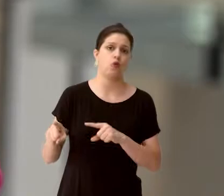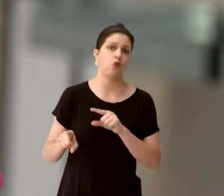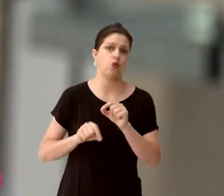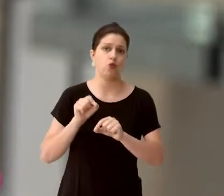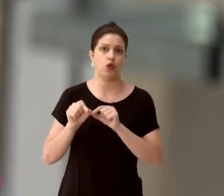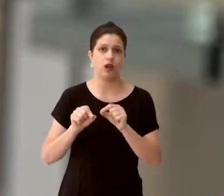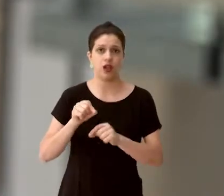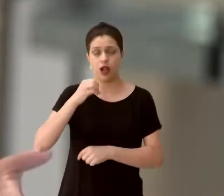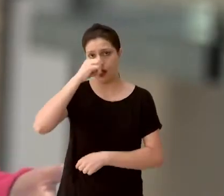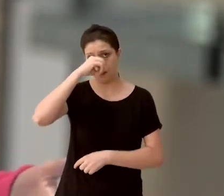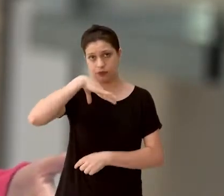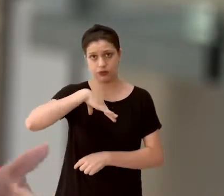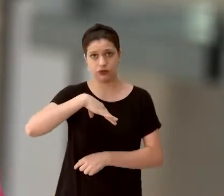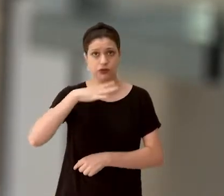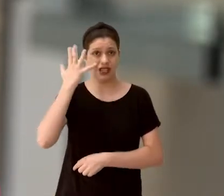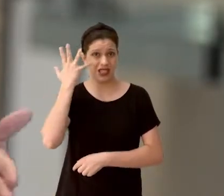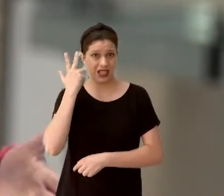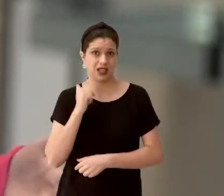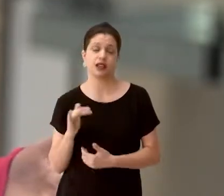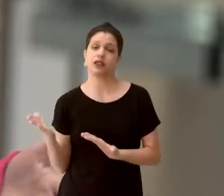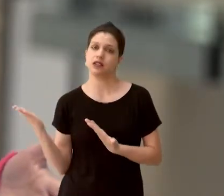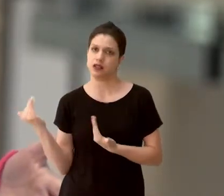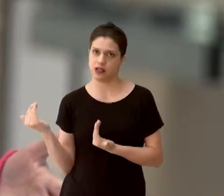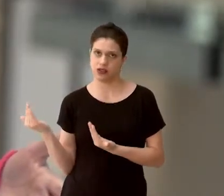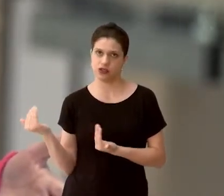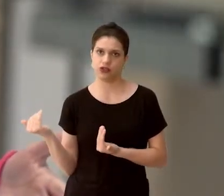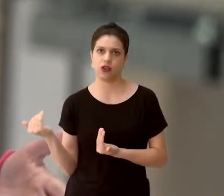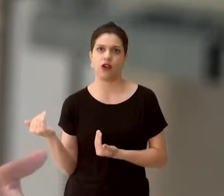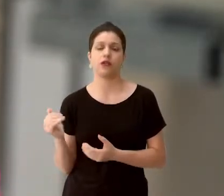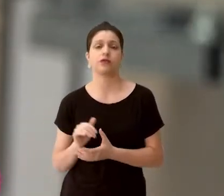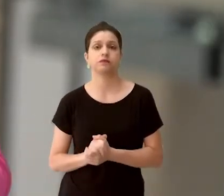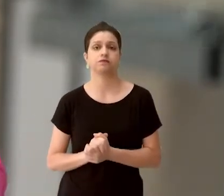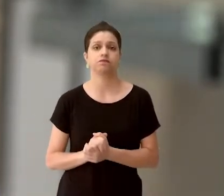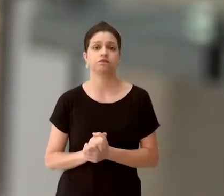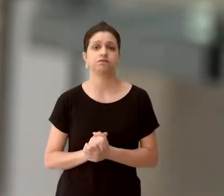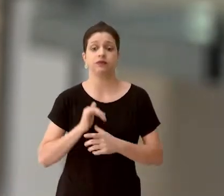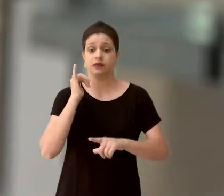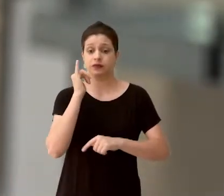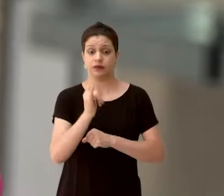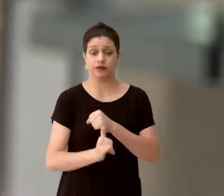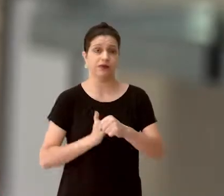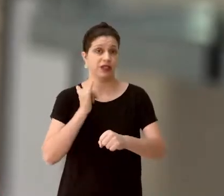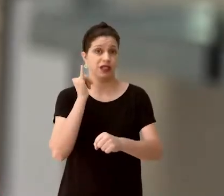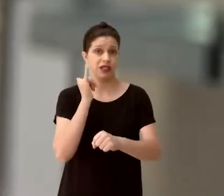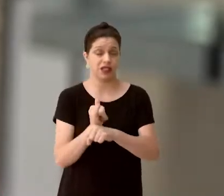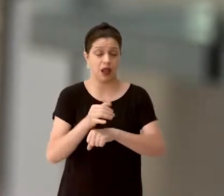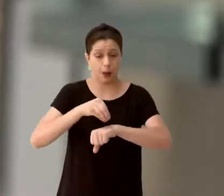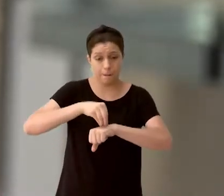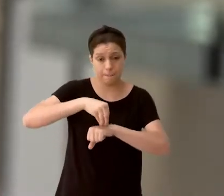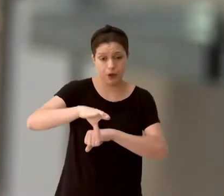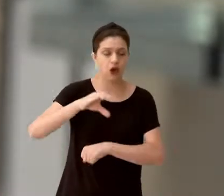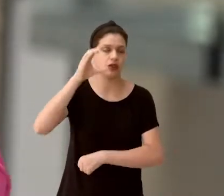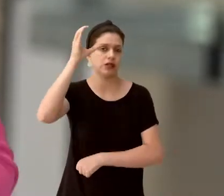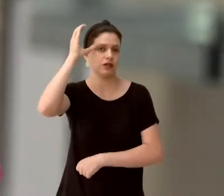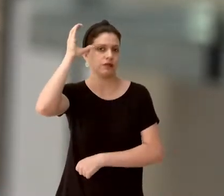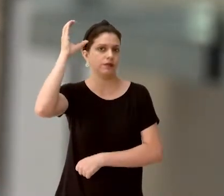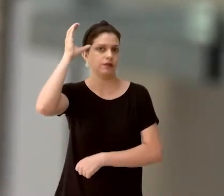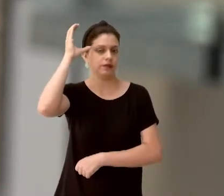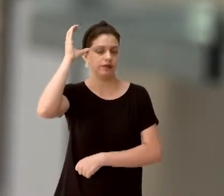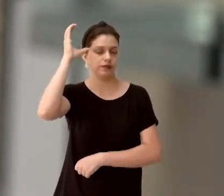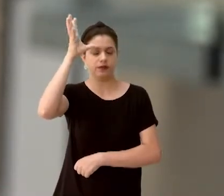de crianças e adolescentes, não deixou de acontecer e recorreu à internet para